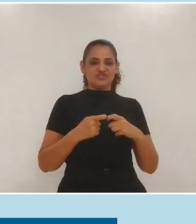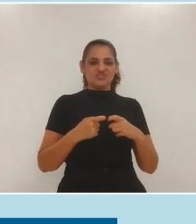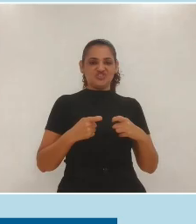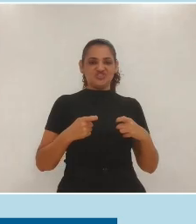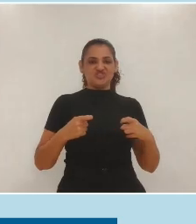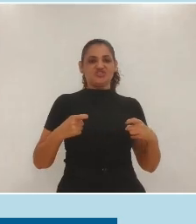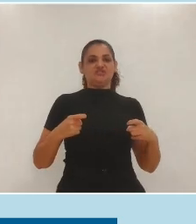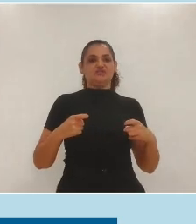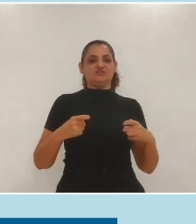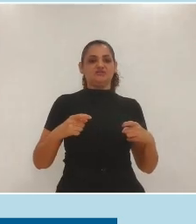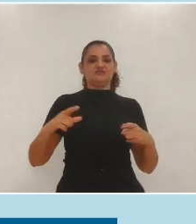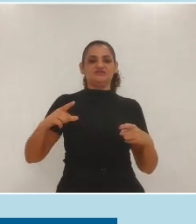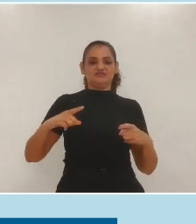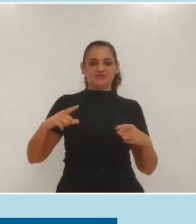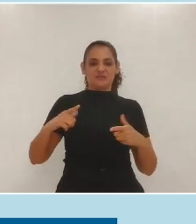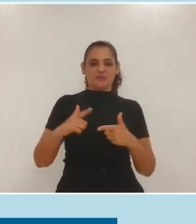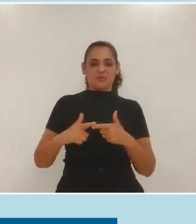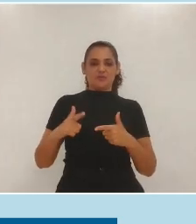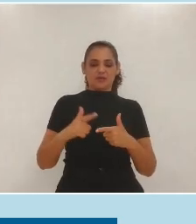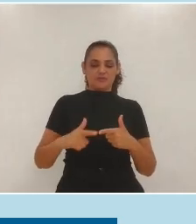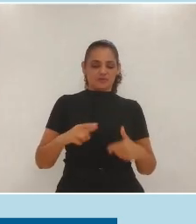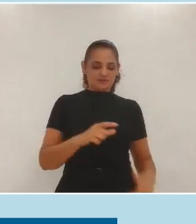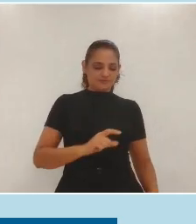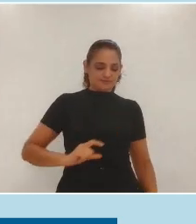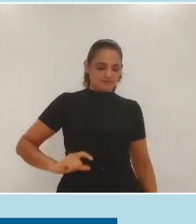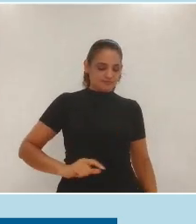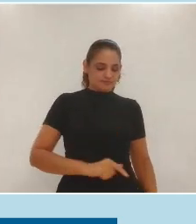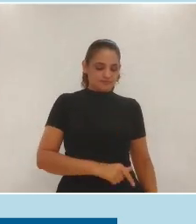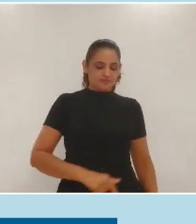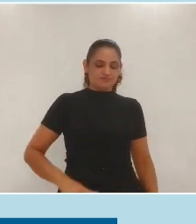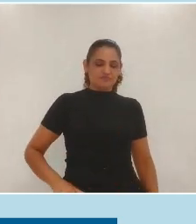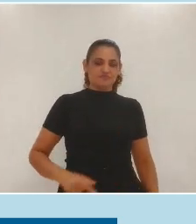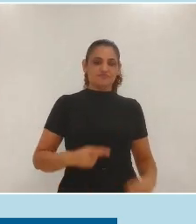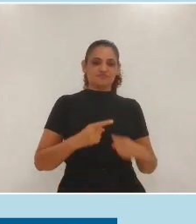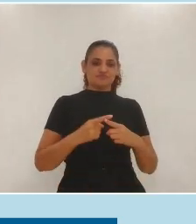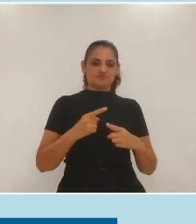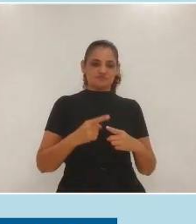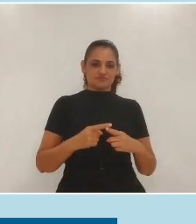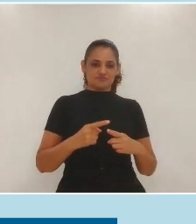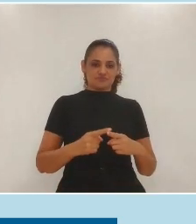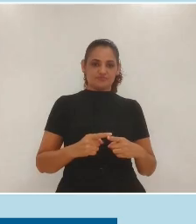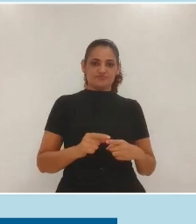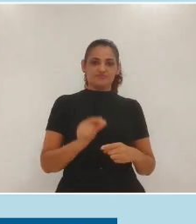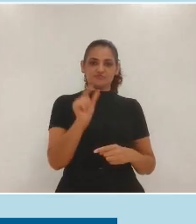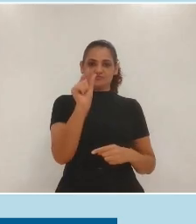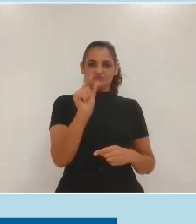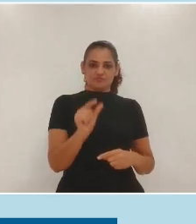uma obstrução intestinal. Porque o esfíncter,